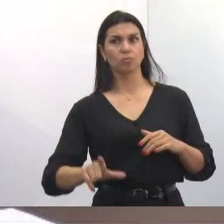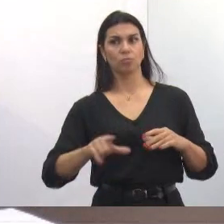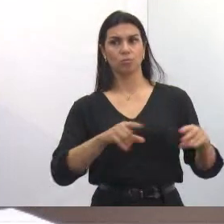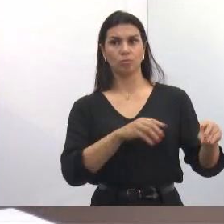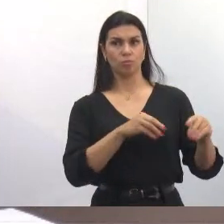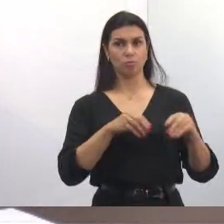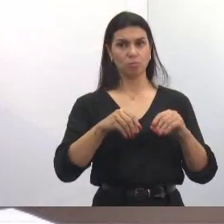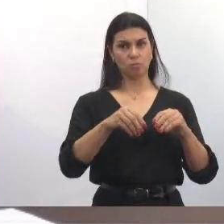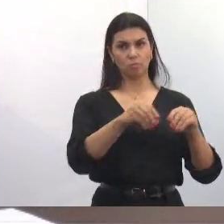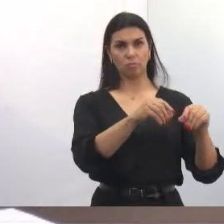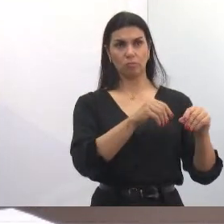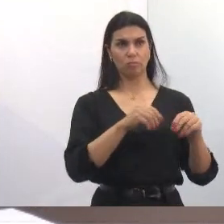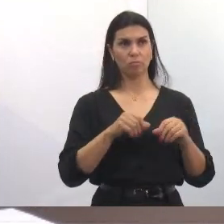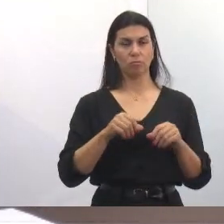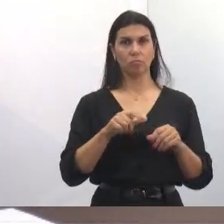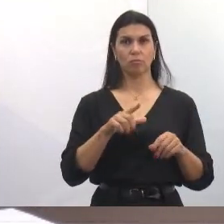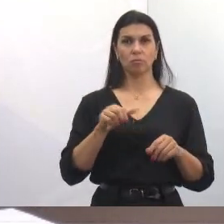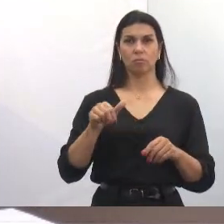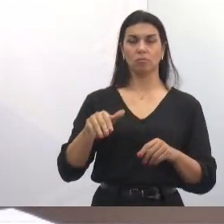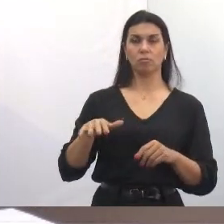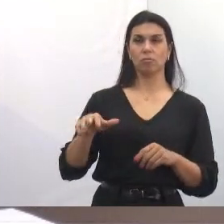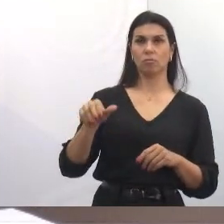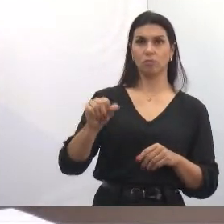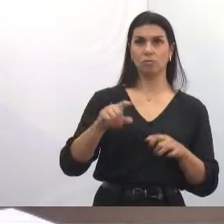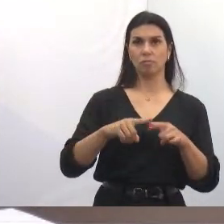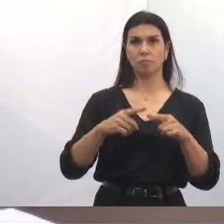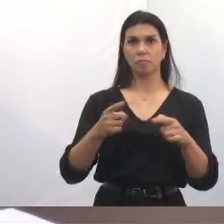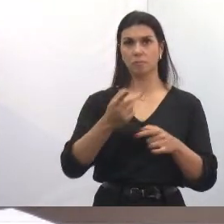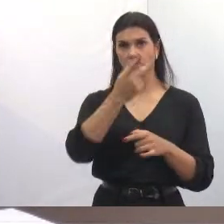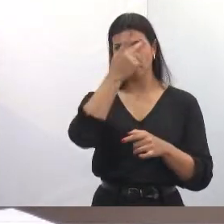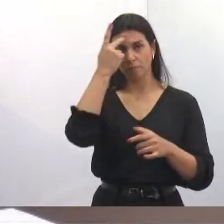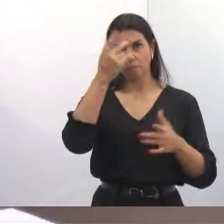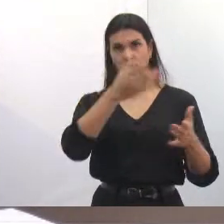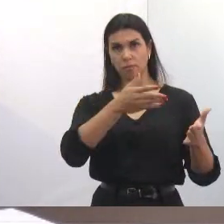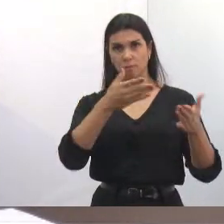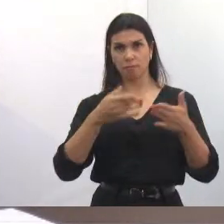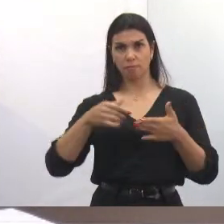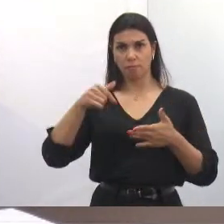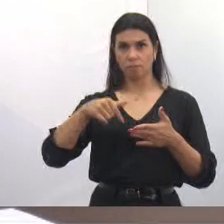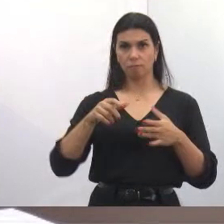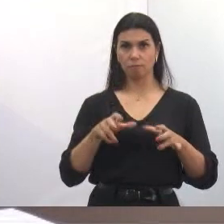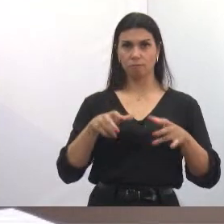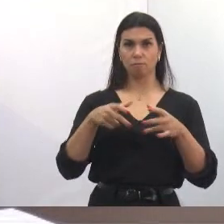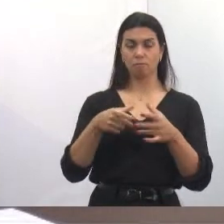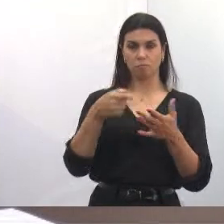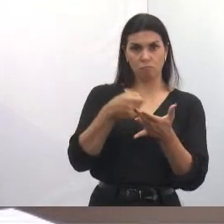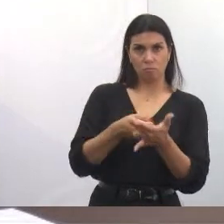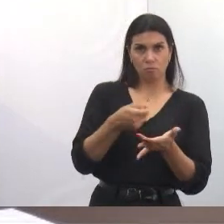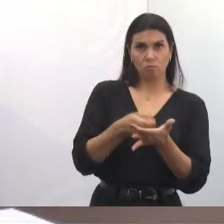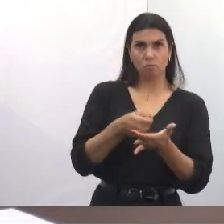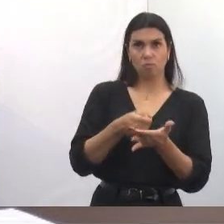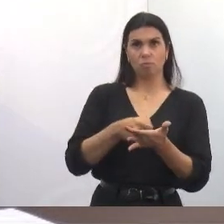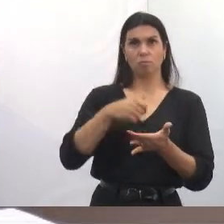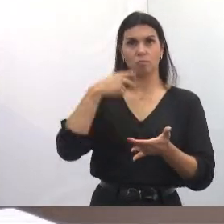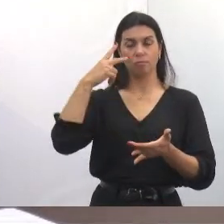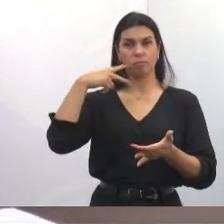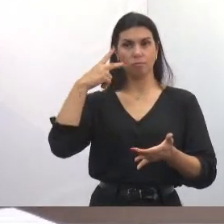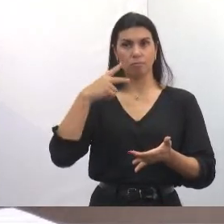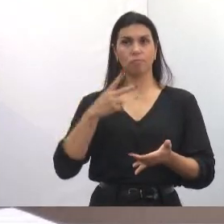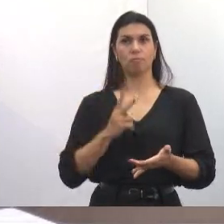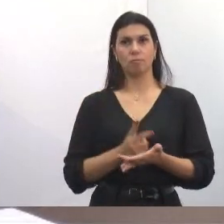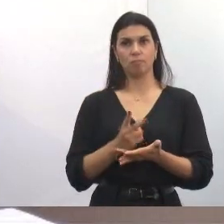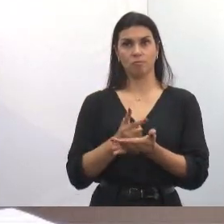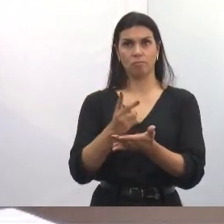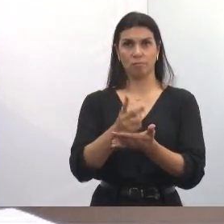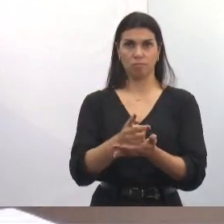hoje, o pessoal do Jardim Veranejal veio aqui, estão todos cheios de razão, vim aqui cobrar o vereador e cobrar também a